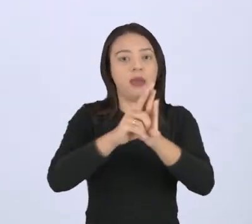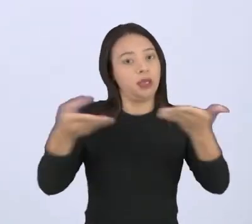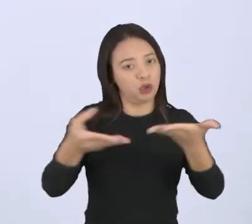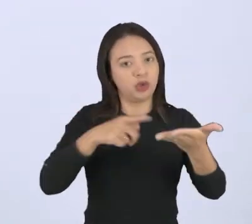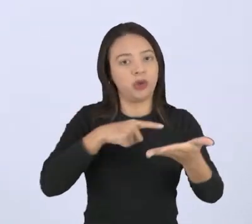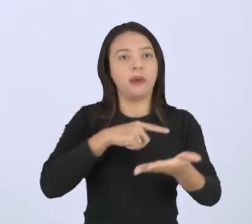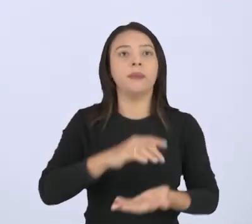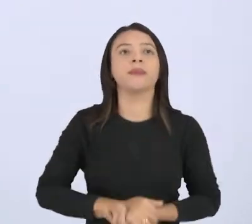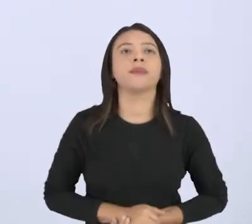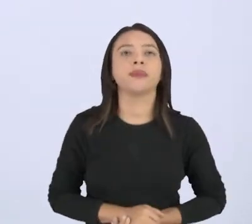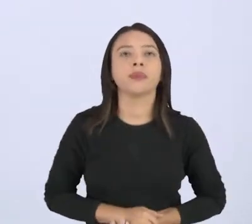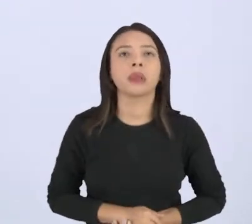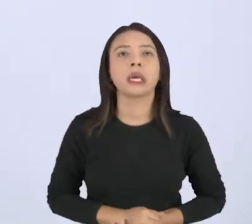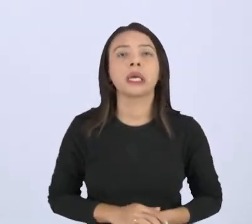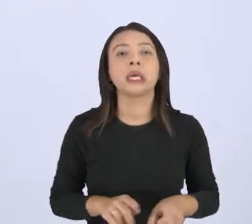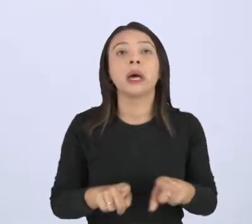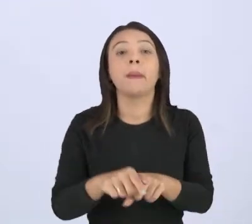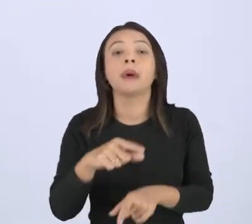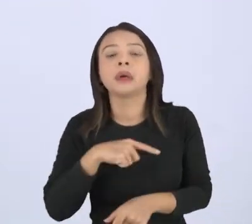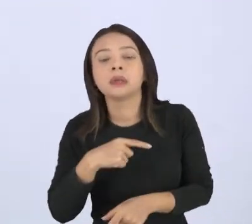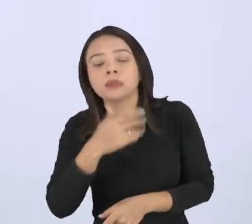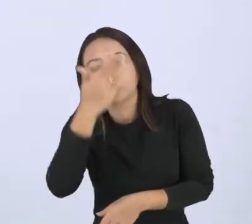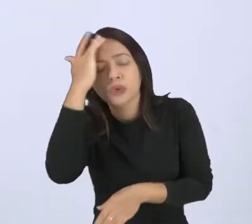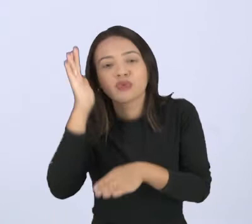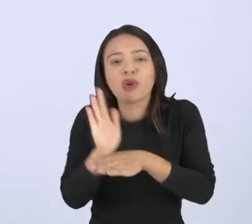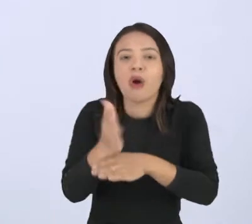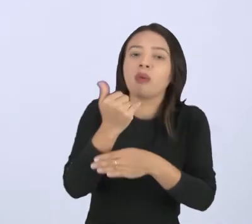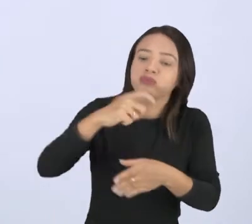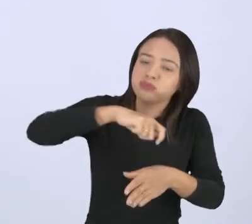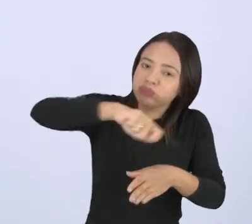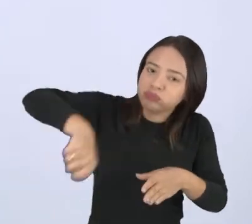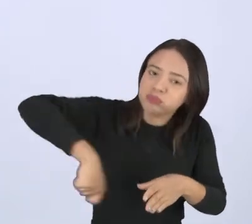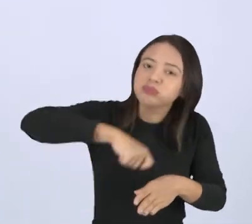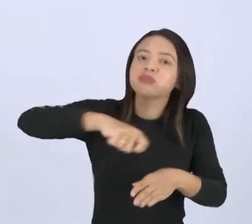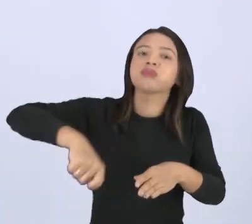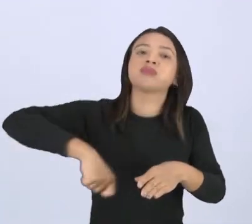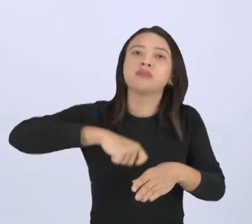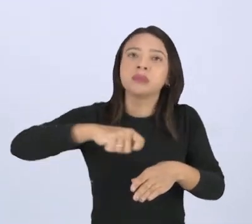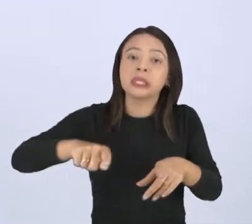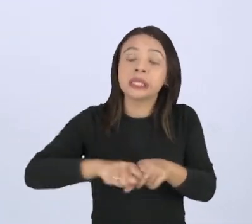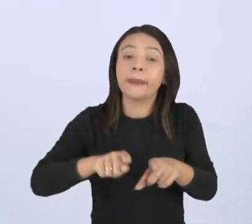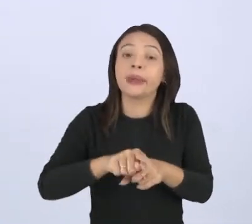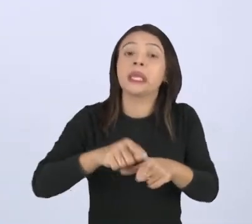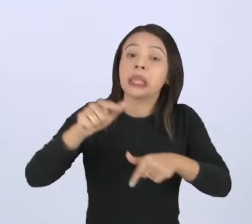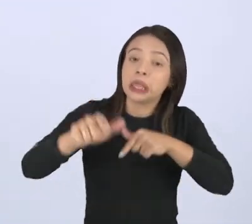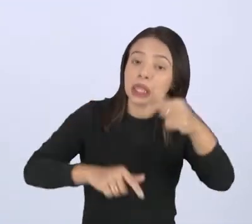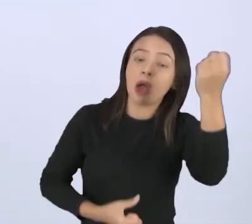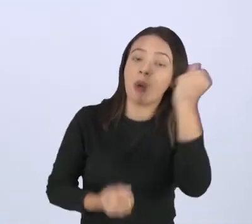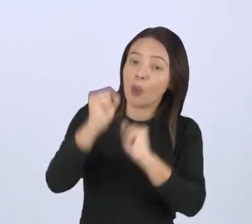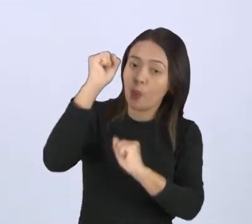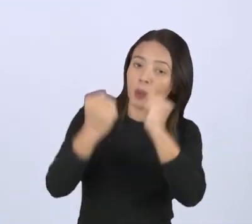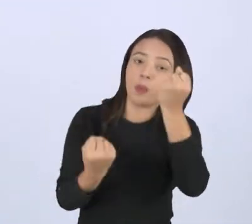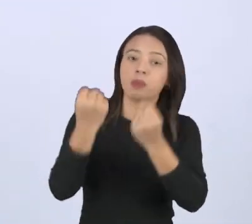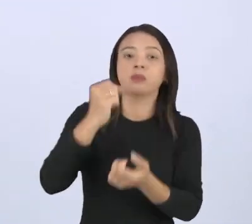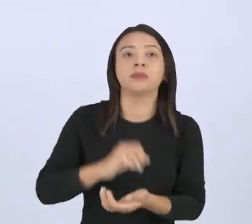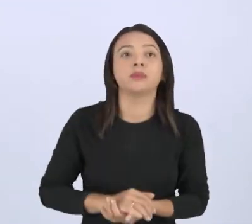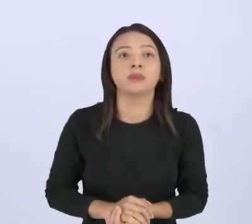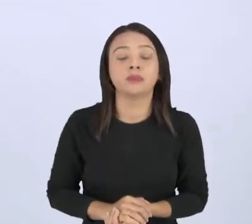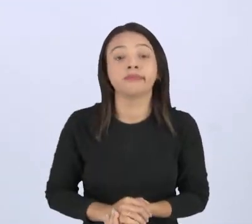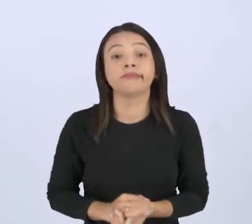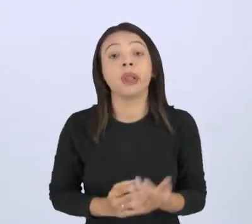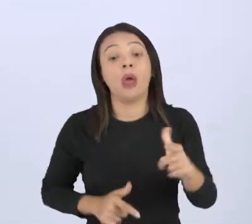de cozinheiros, operadora de portinhola de ventilação ou nas fábricas. O